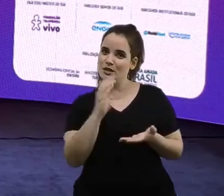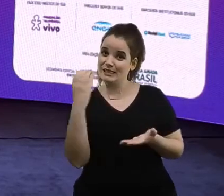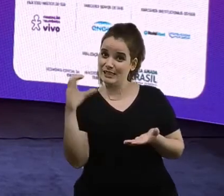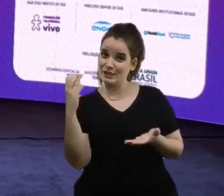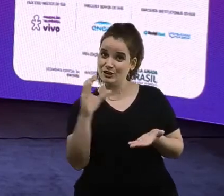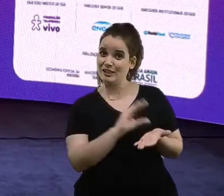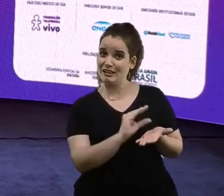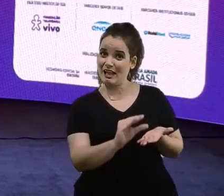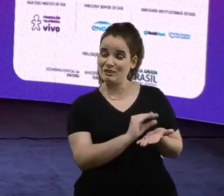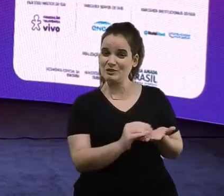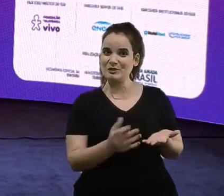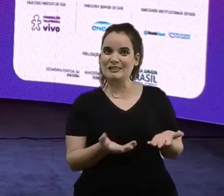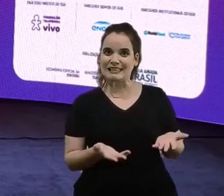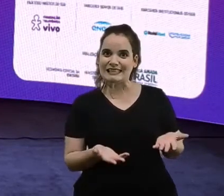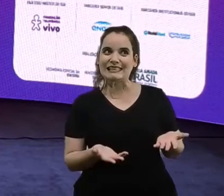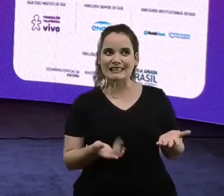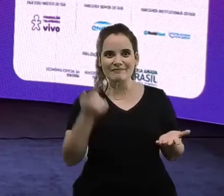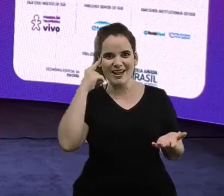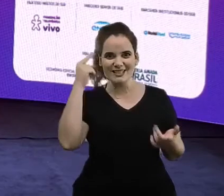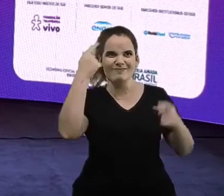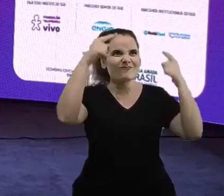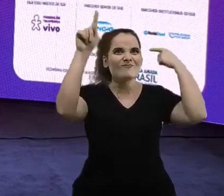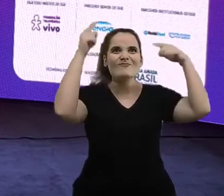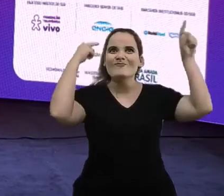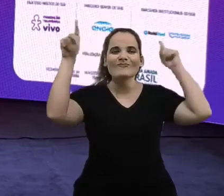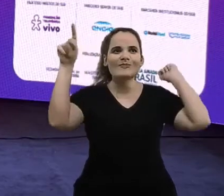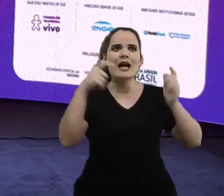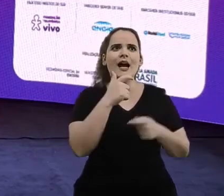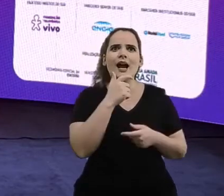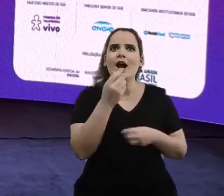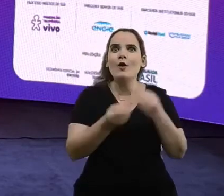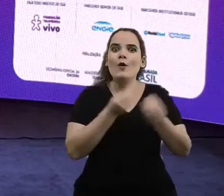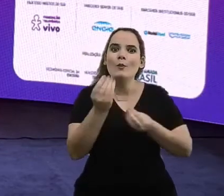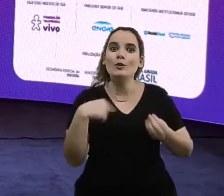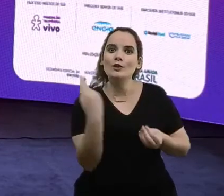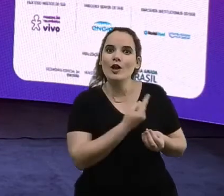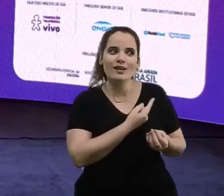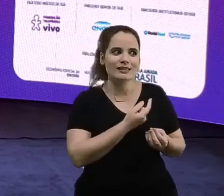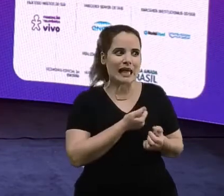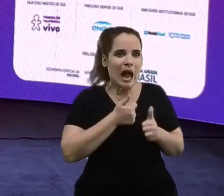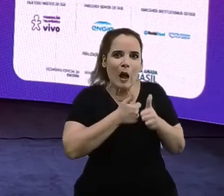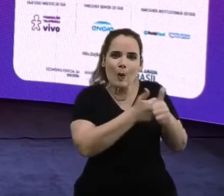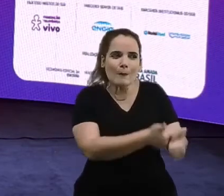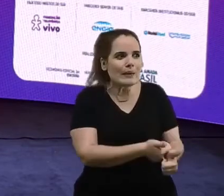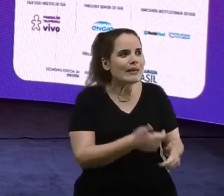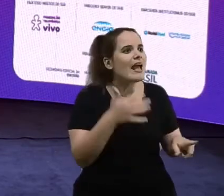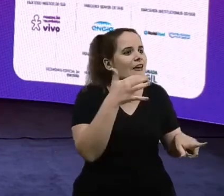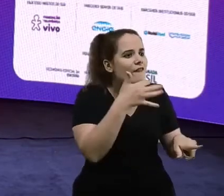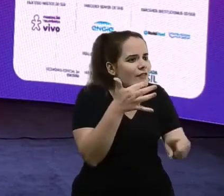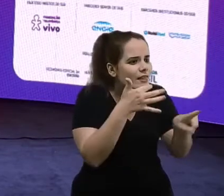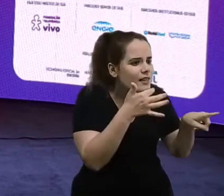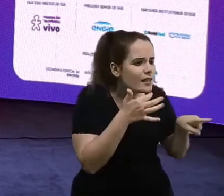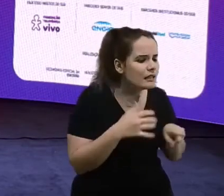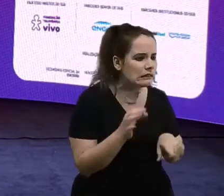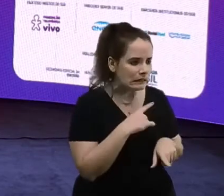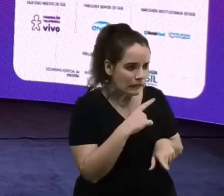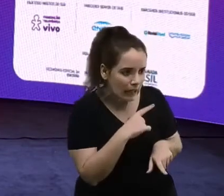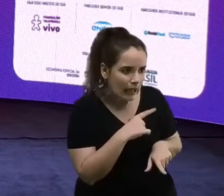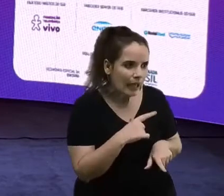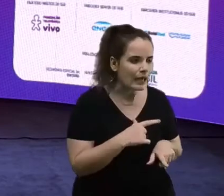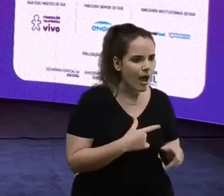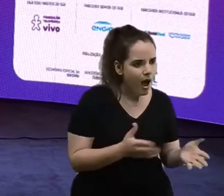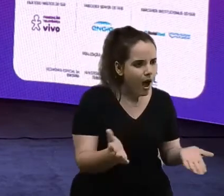vamos ver formas que a gente pode, pelo menos, acompanhar evidências, que informações, a partir desse sonho maior, a gente